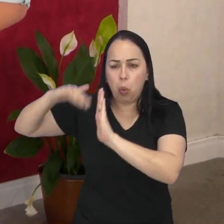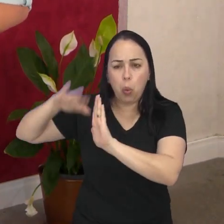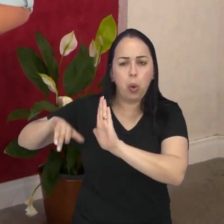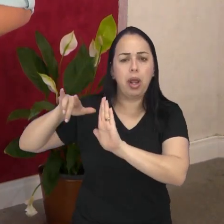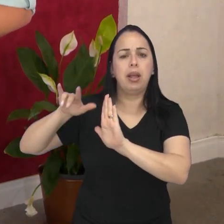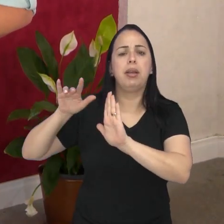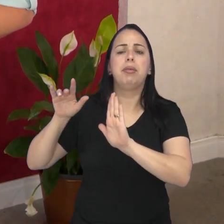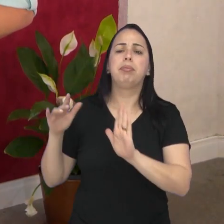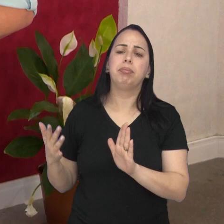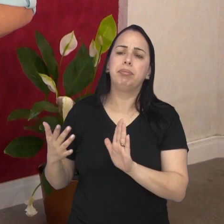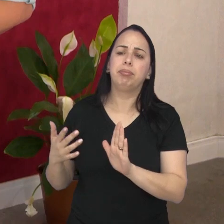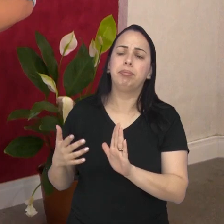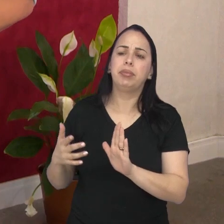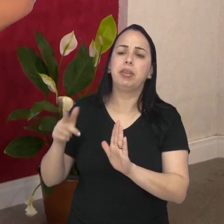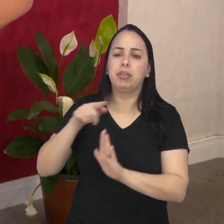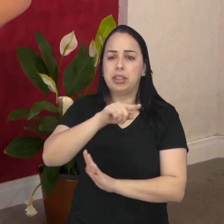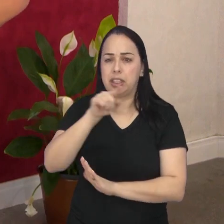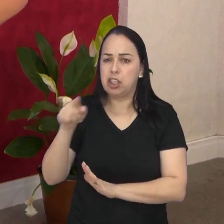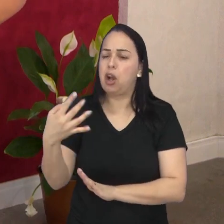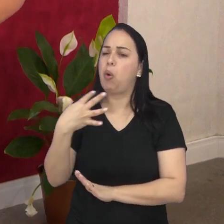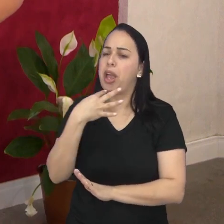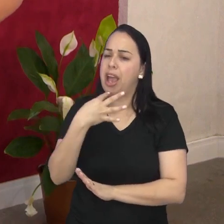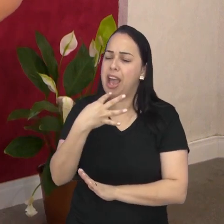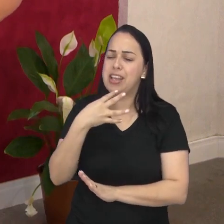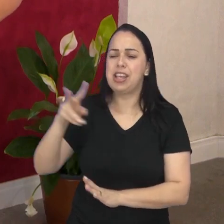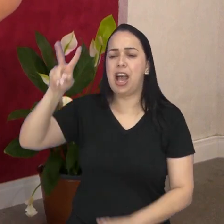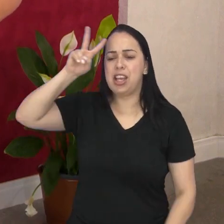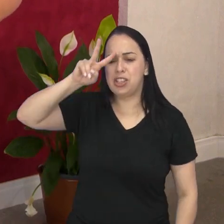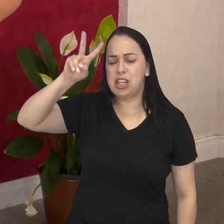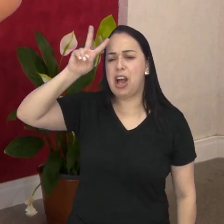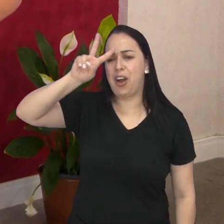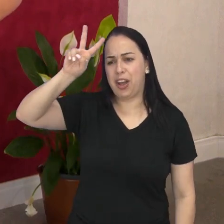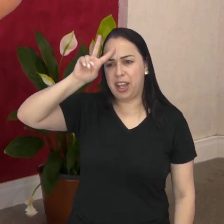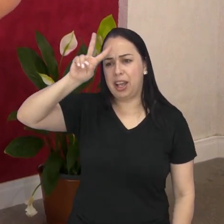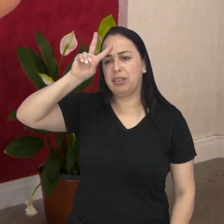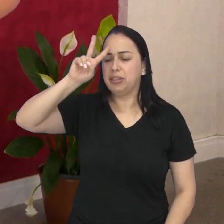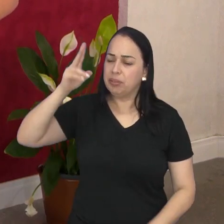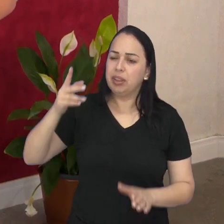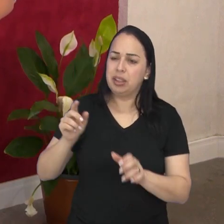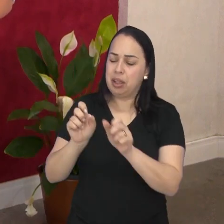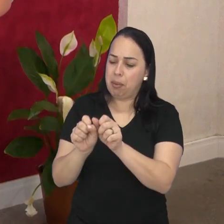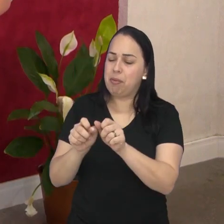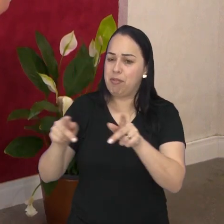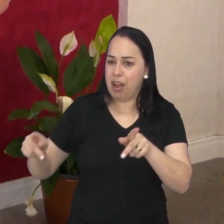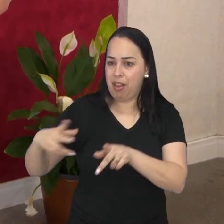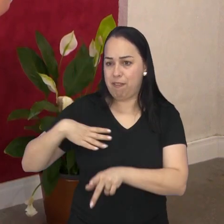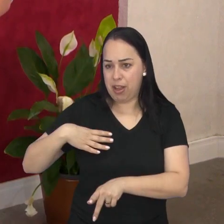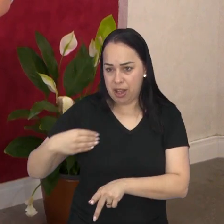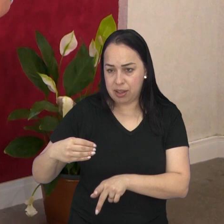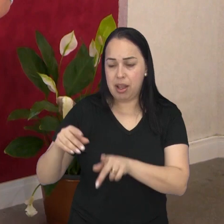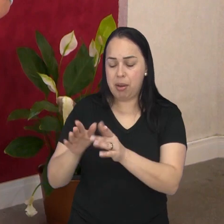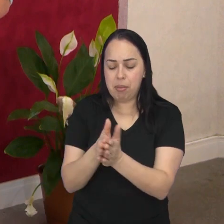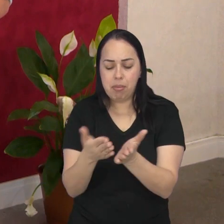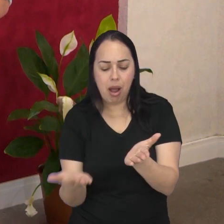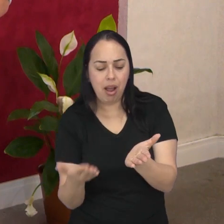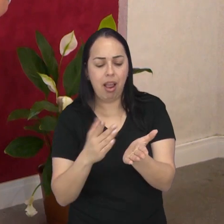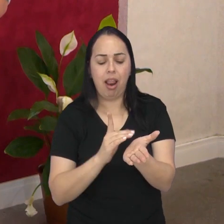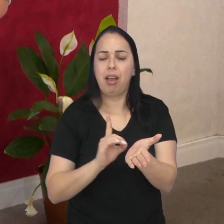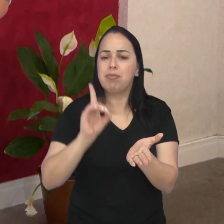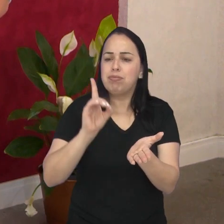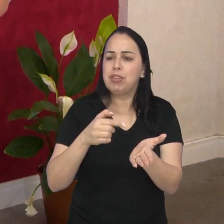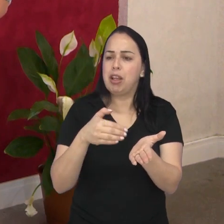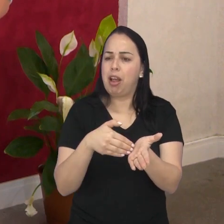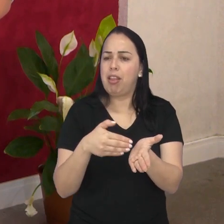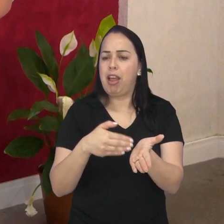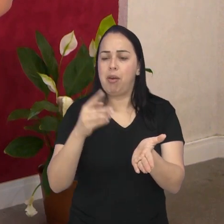né? Com certeza você já deve ter escutado essa passagem, né? Porque é uma passagem bíblica